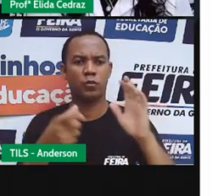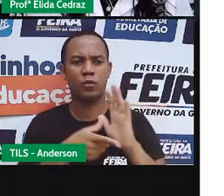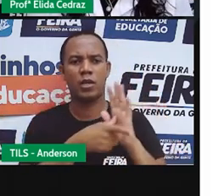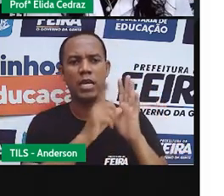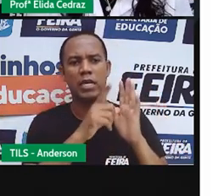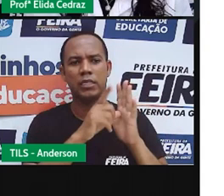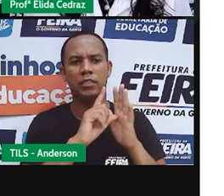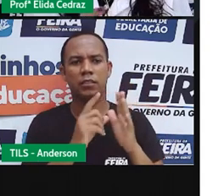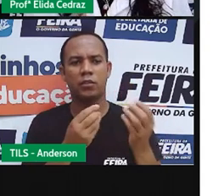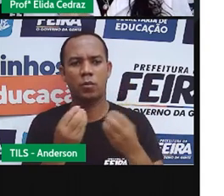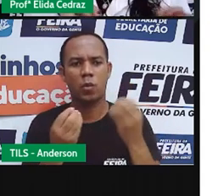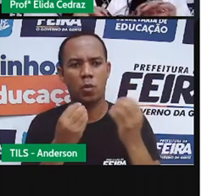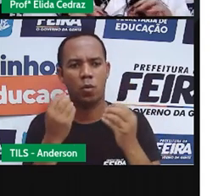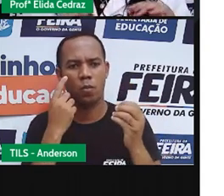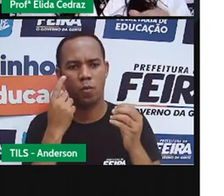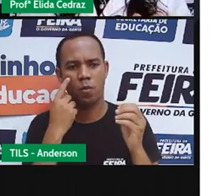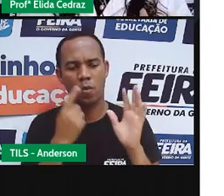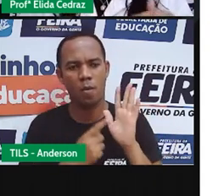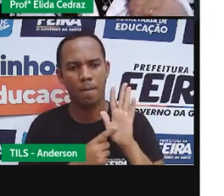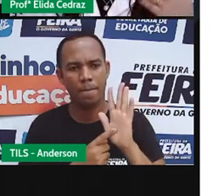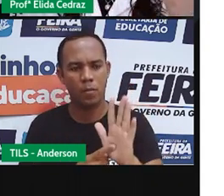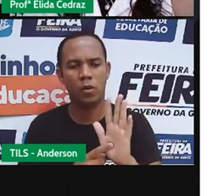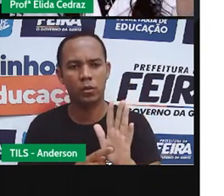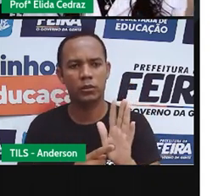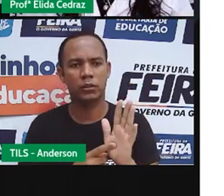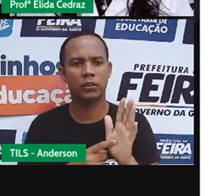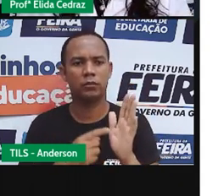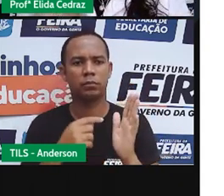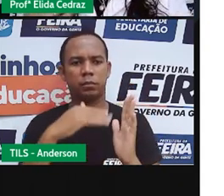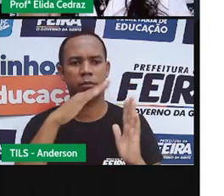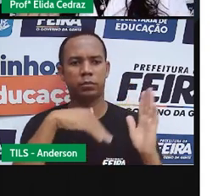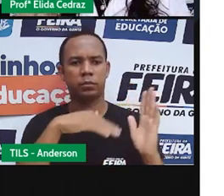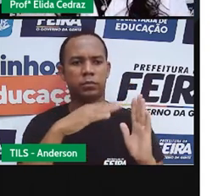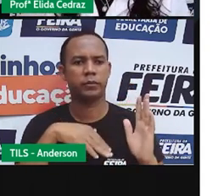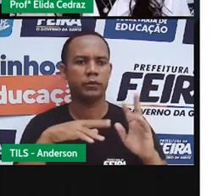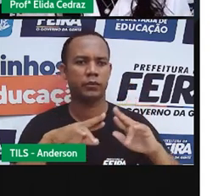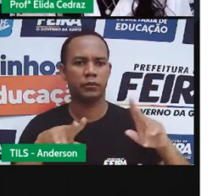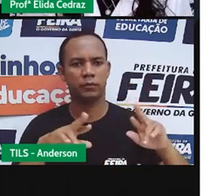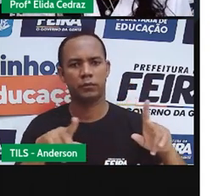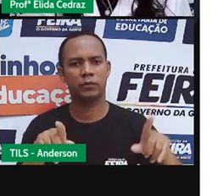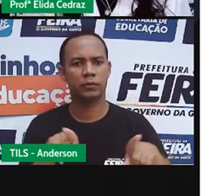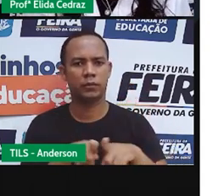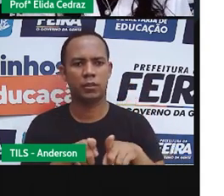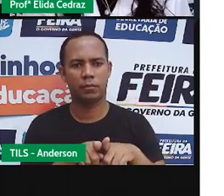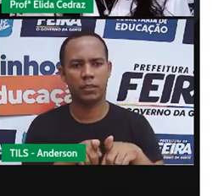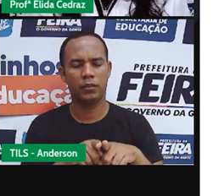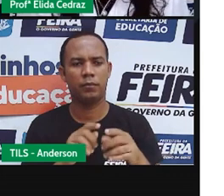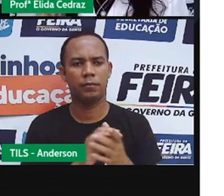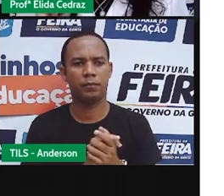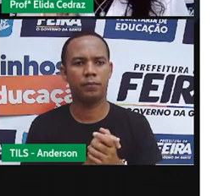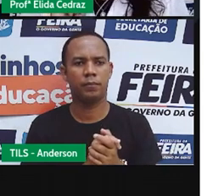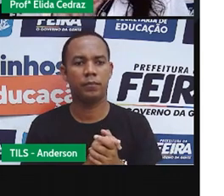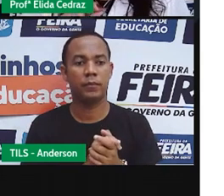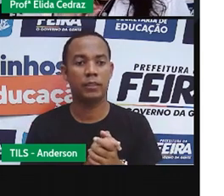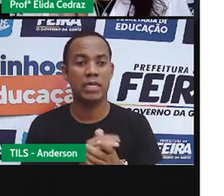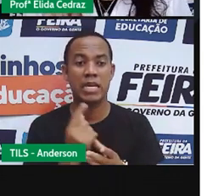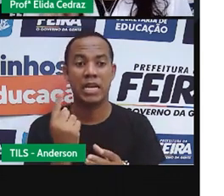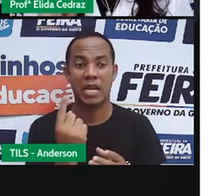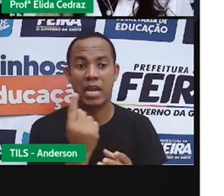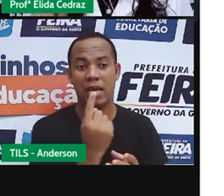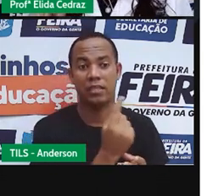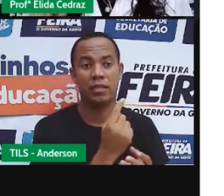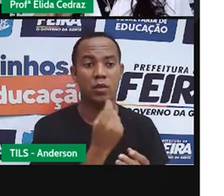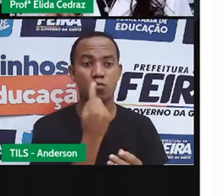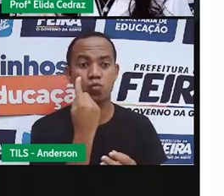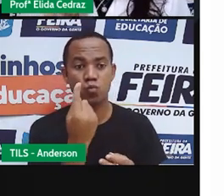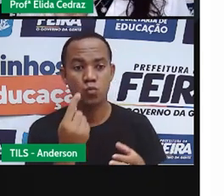para vocês, que mostravam umas pinturas, uns traços, umas linhas, formas geométricas, cada